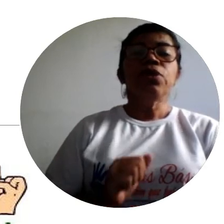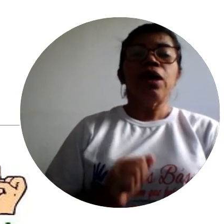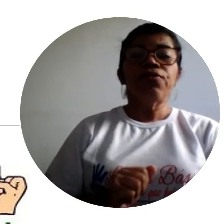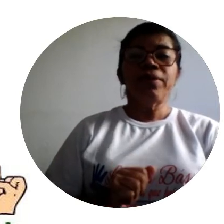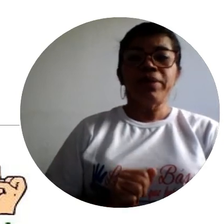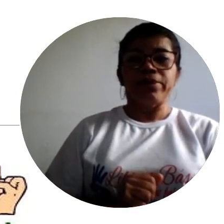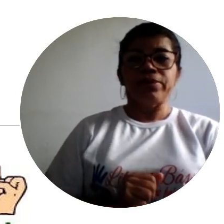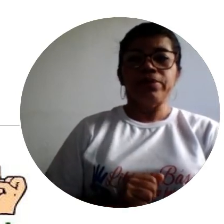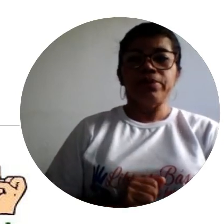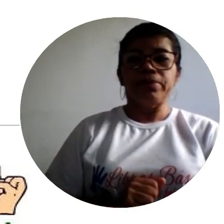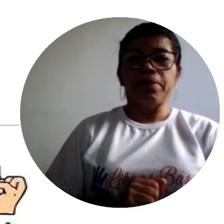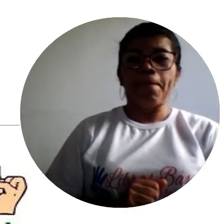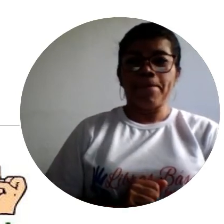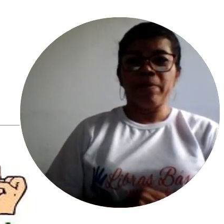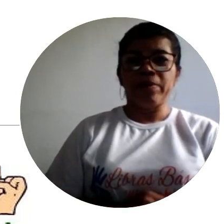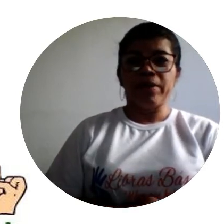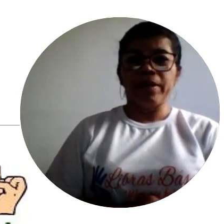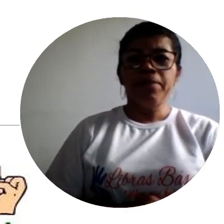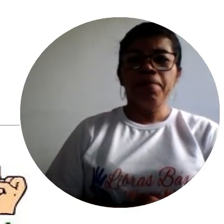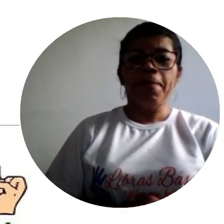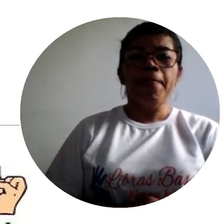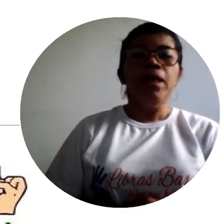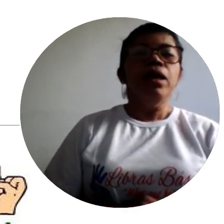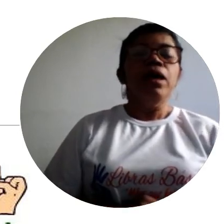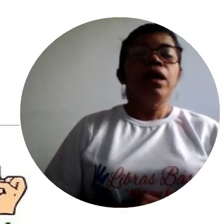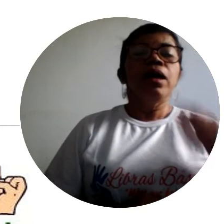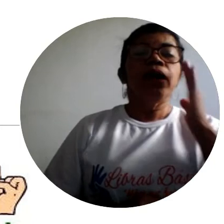do alfabeto, ok?